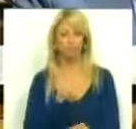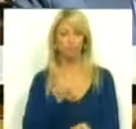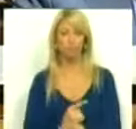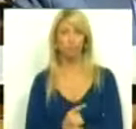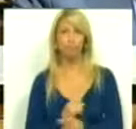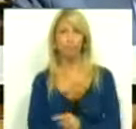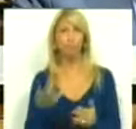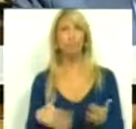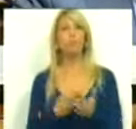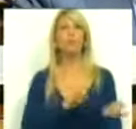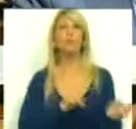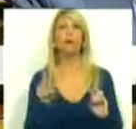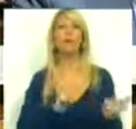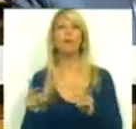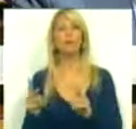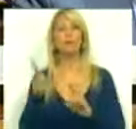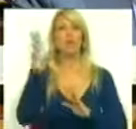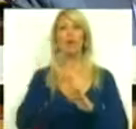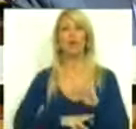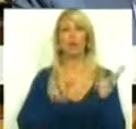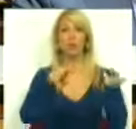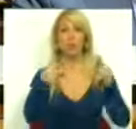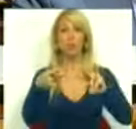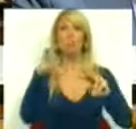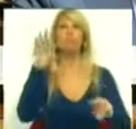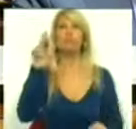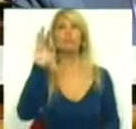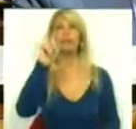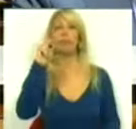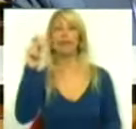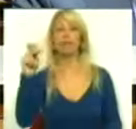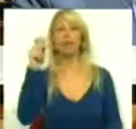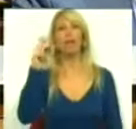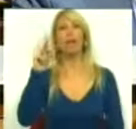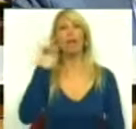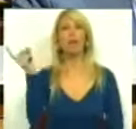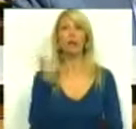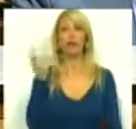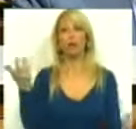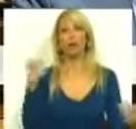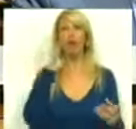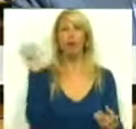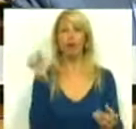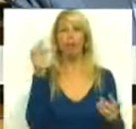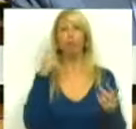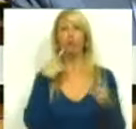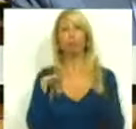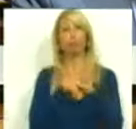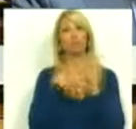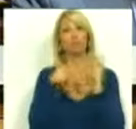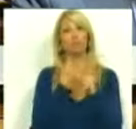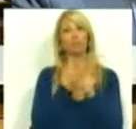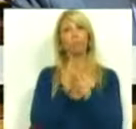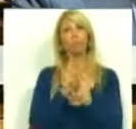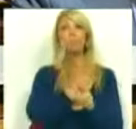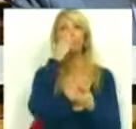na atual proposta de alteração ao regime de passagem à reserva e reforma, constante do Orçamento de Estado de 2013, parece-nos que a